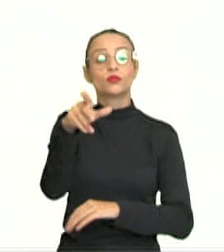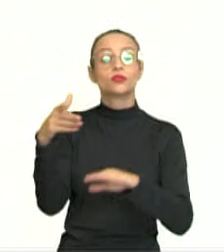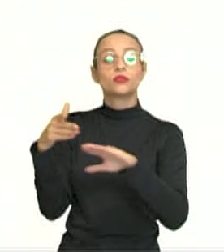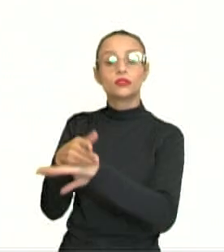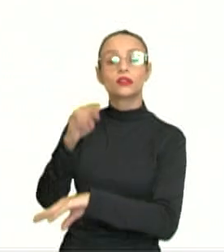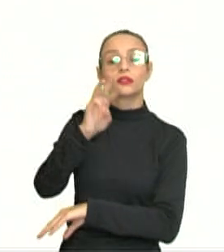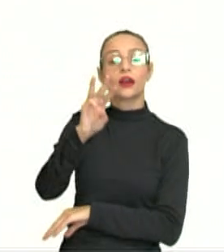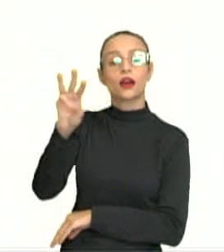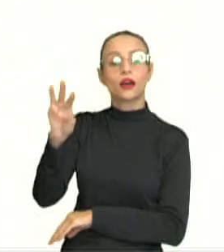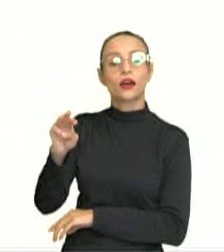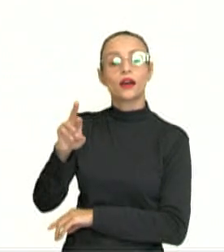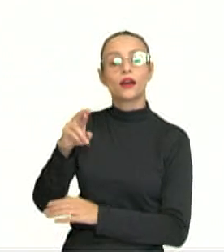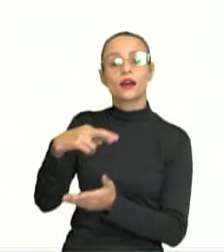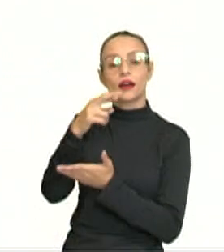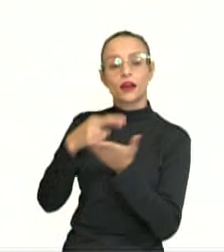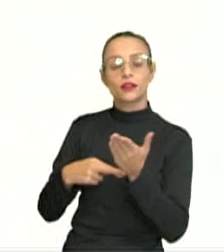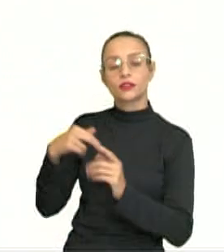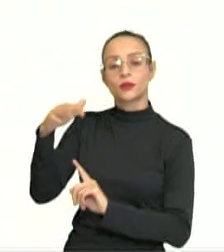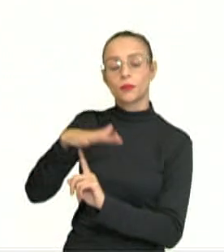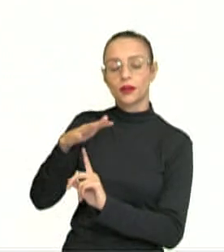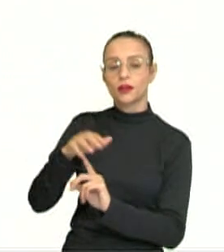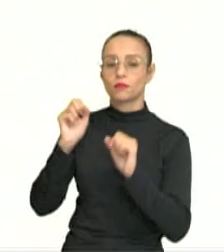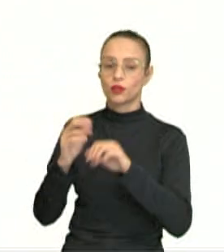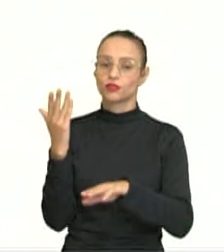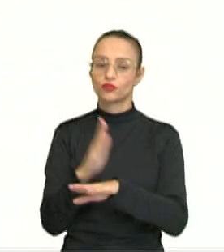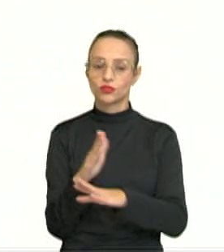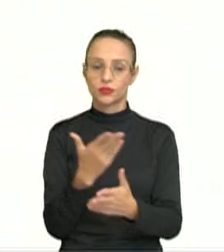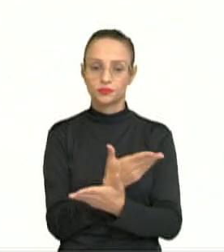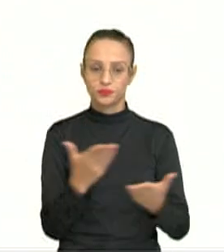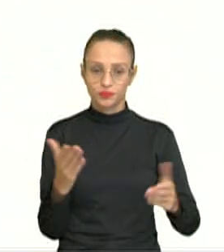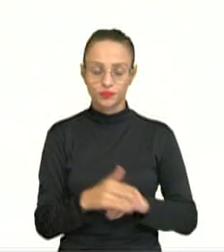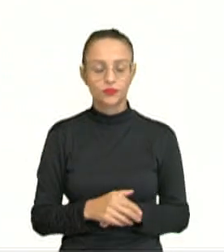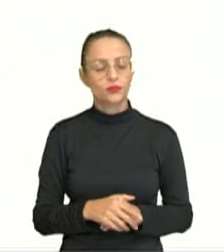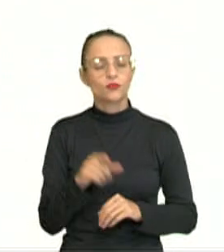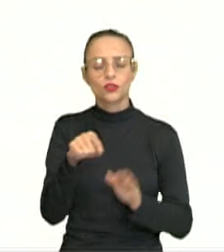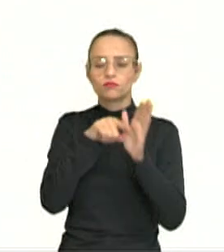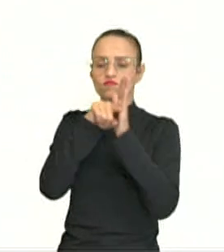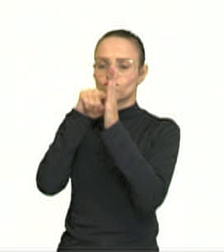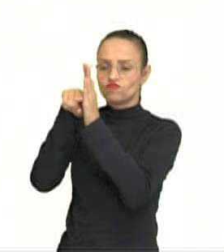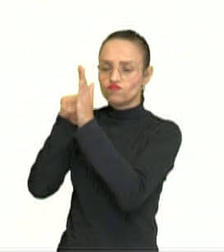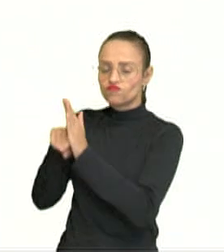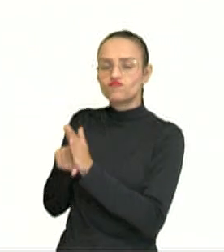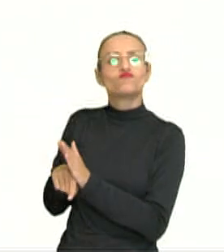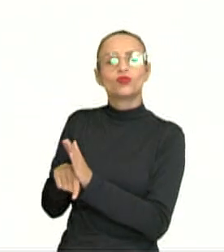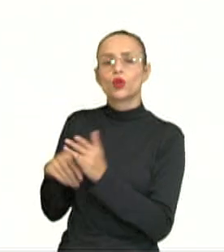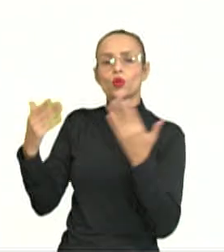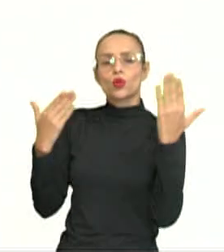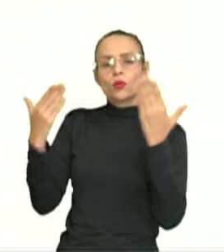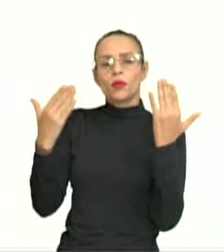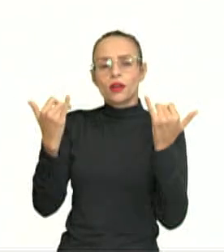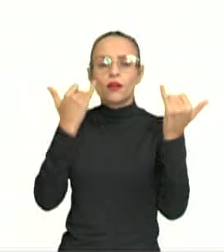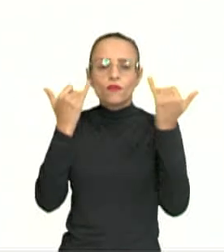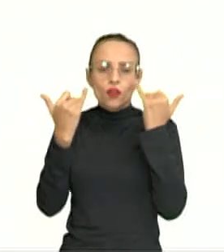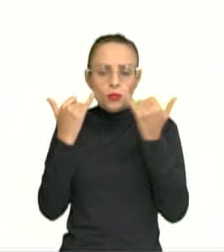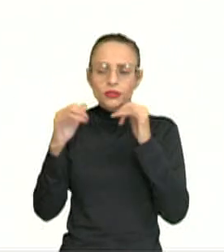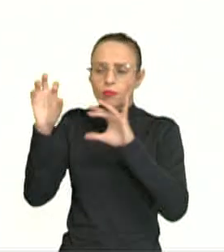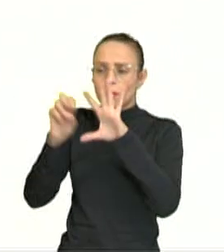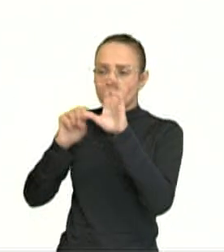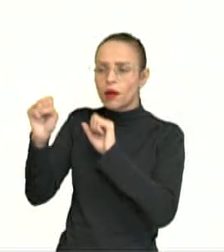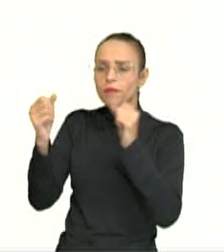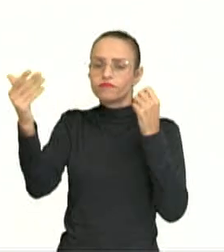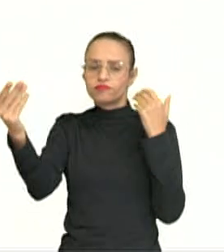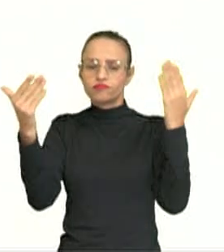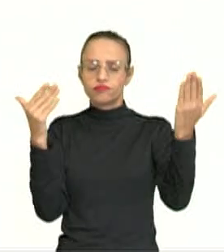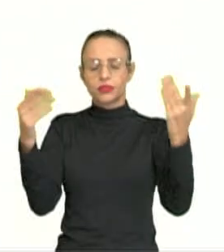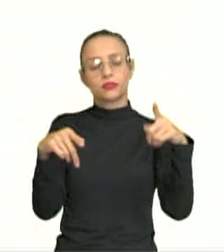Redação Paraná, tem vários textos lá que podem te ajudar. Faça um levantamento dos dados comparando informações obtidas.